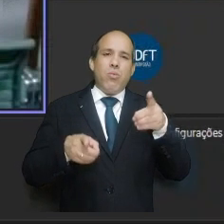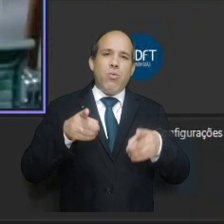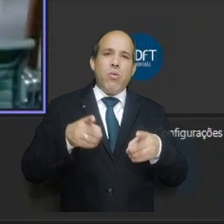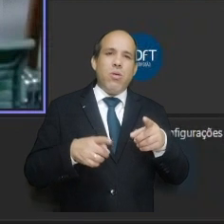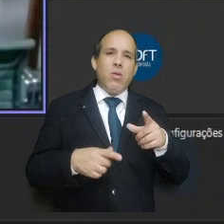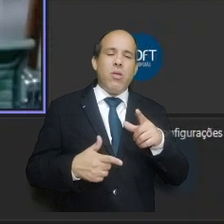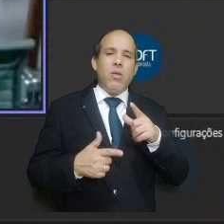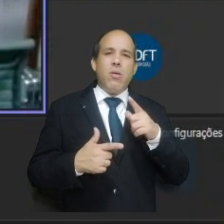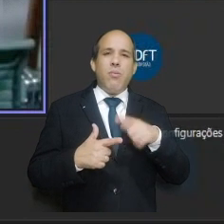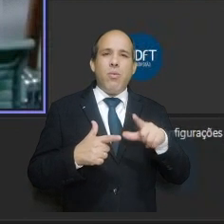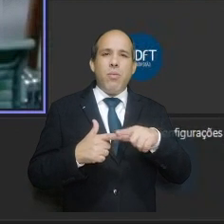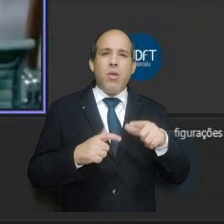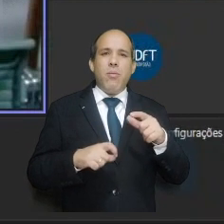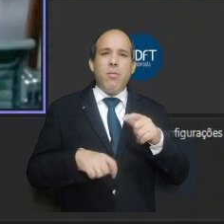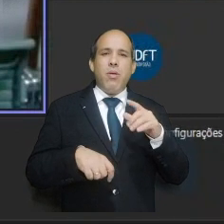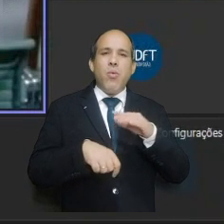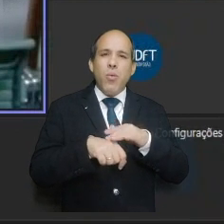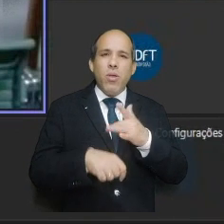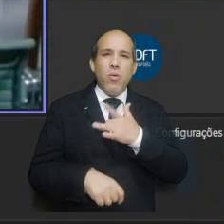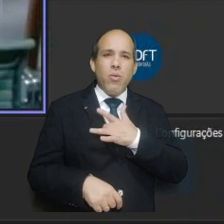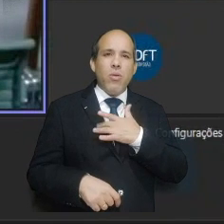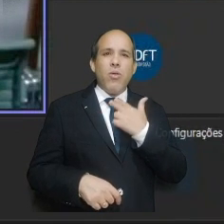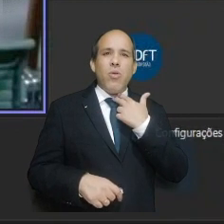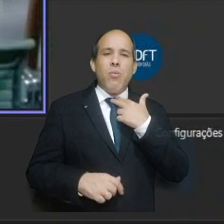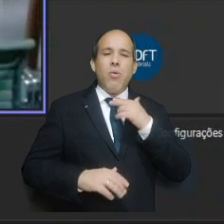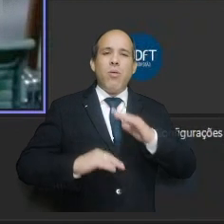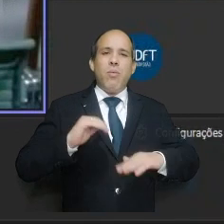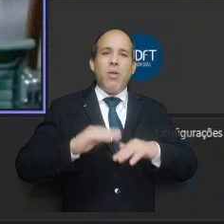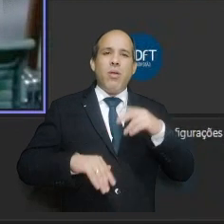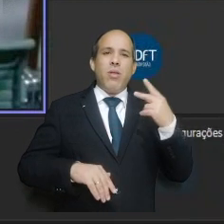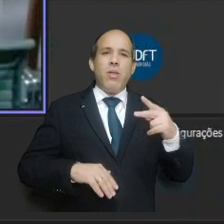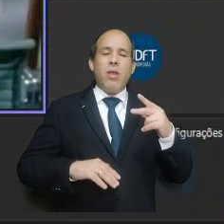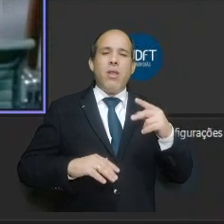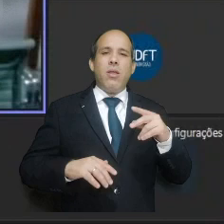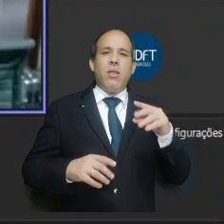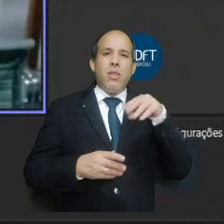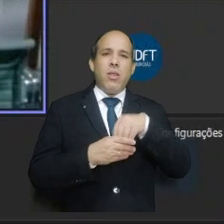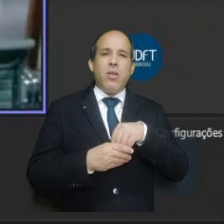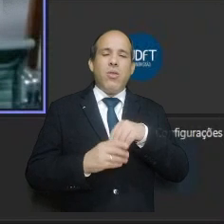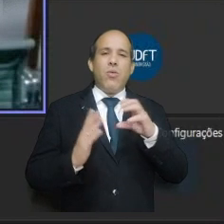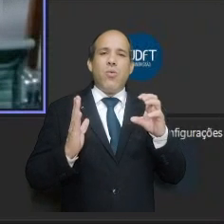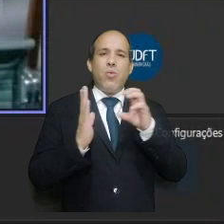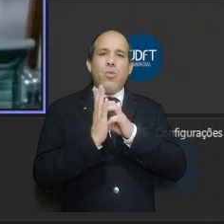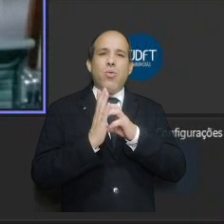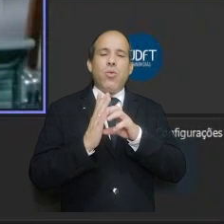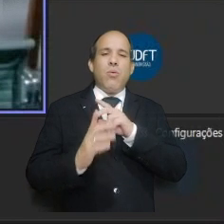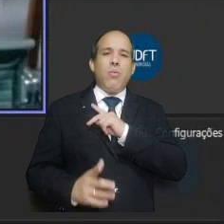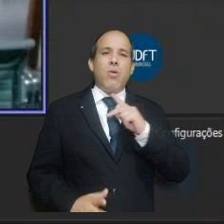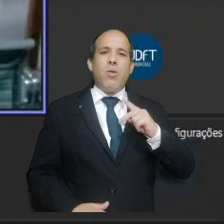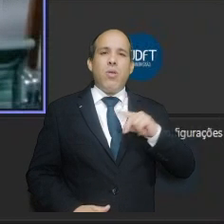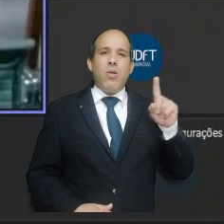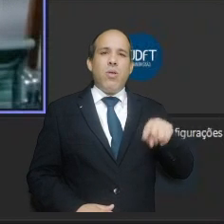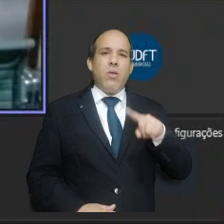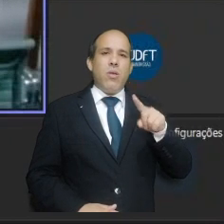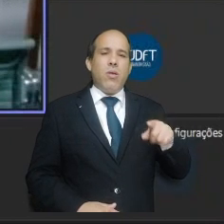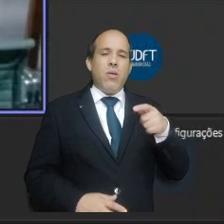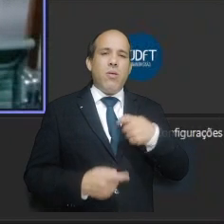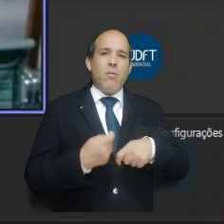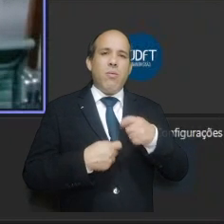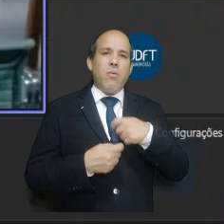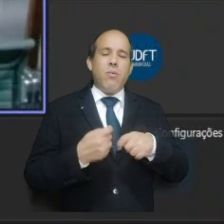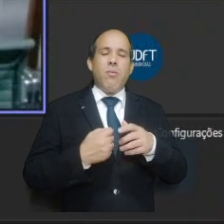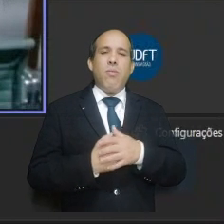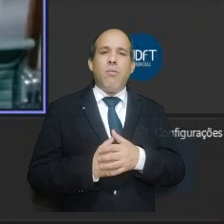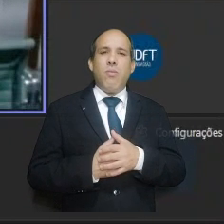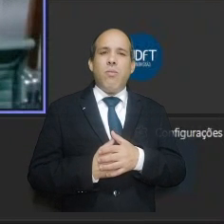magistrados, que verificando-se a inexistência de patologia capaz de gerar incompatibilidade com as atribuições que serão desempenhadas no cargo público, impõe-se a anulação